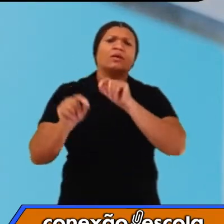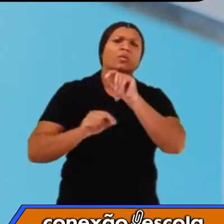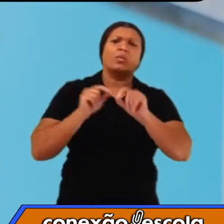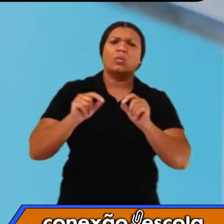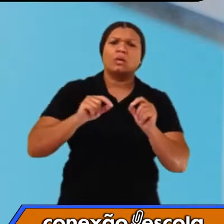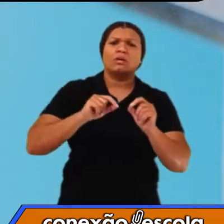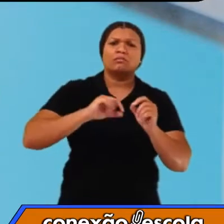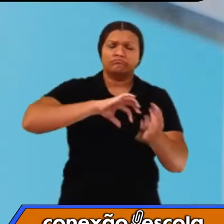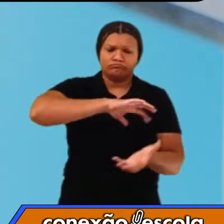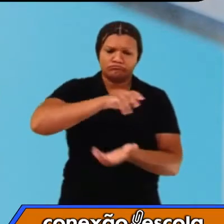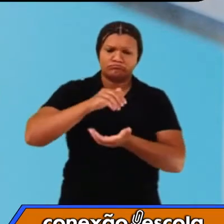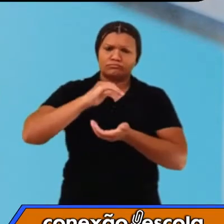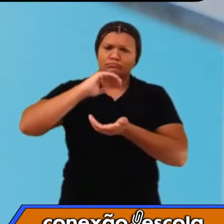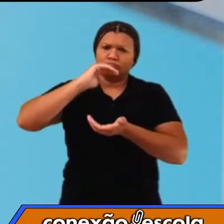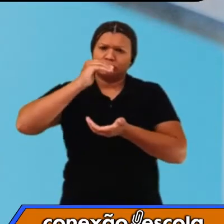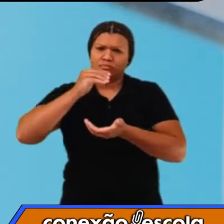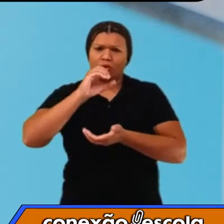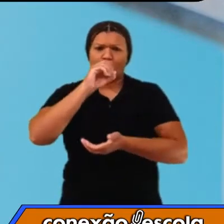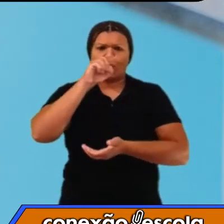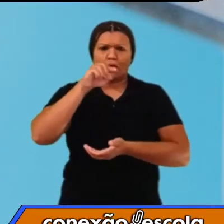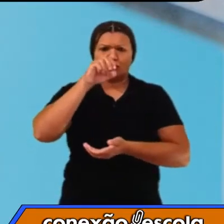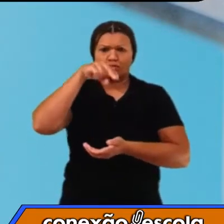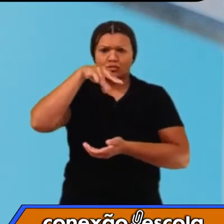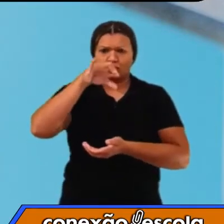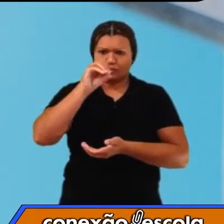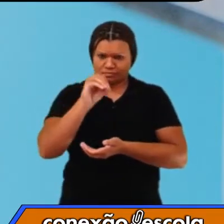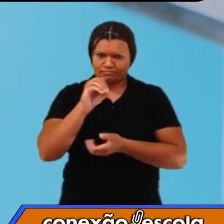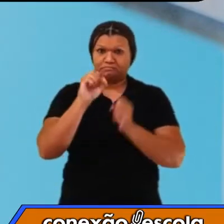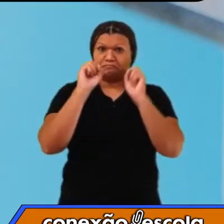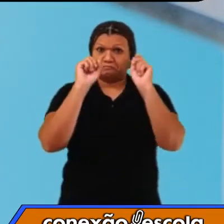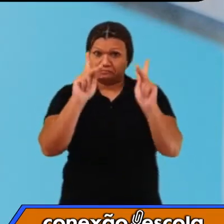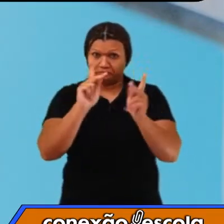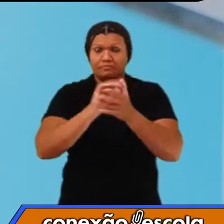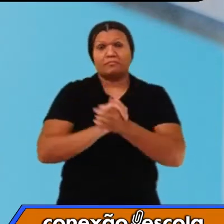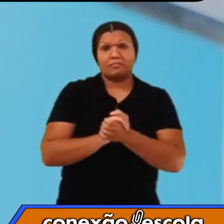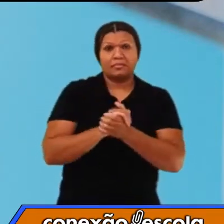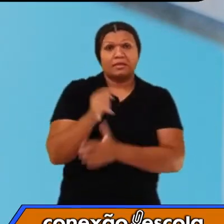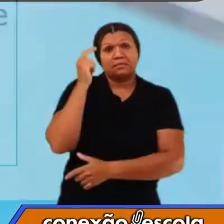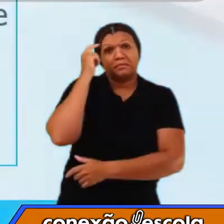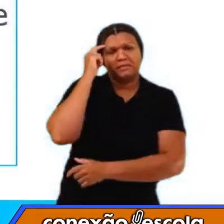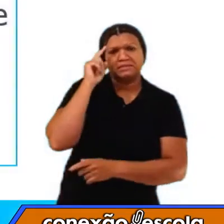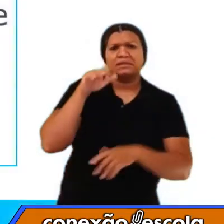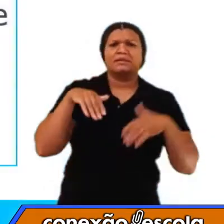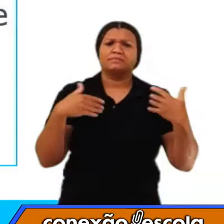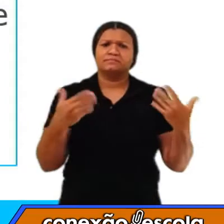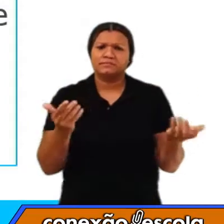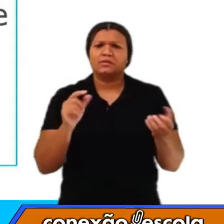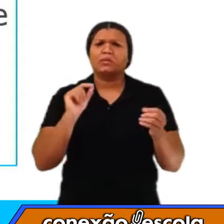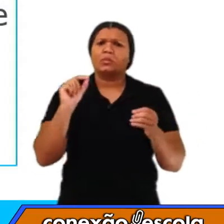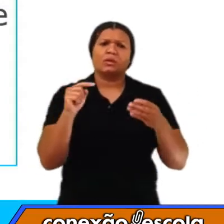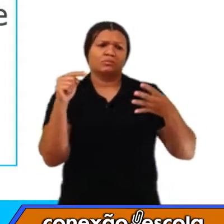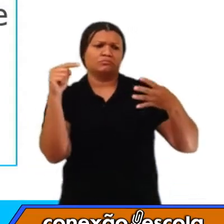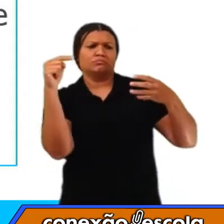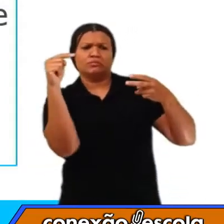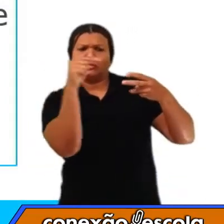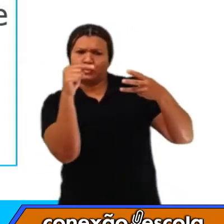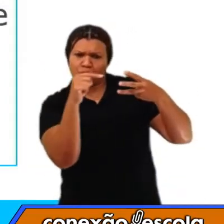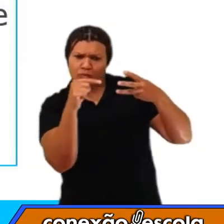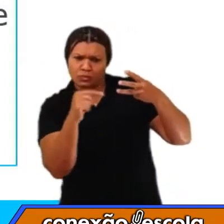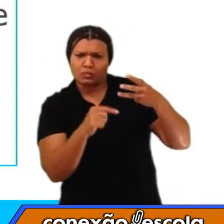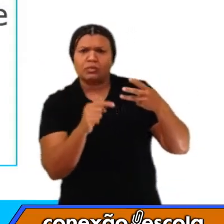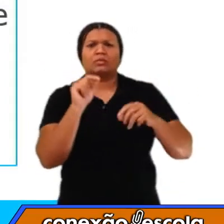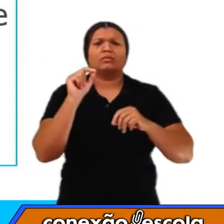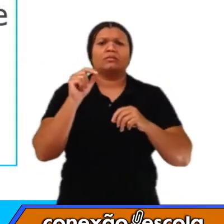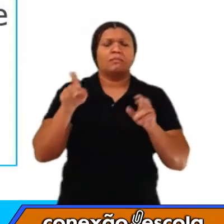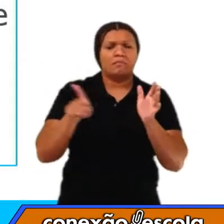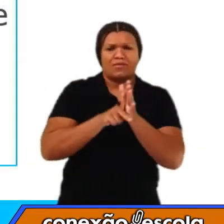camada de ozônio, certo? E para pensar então os elementos estruturantes da nossa aula, nós